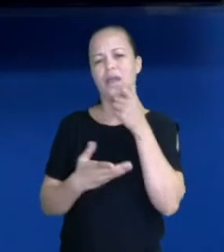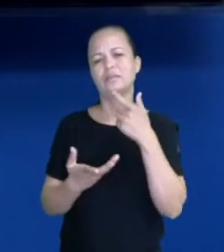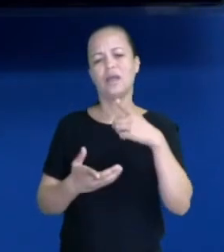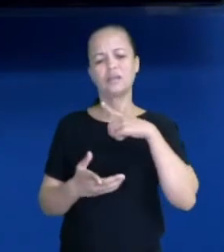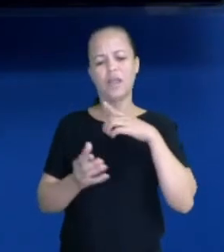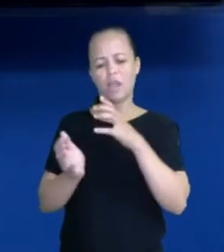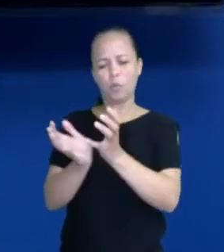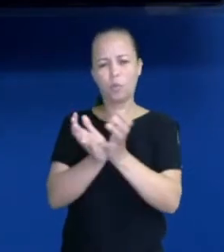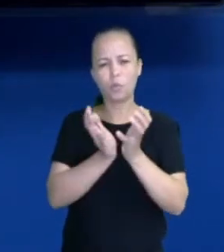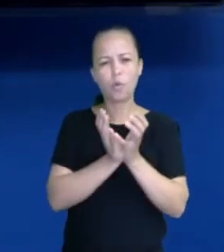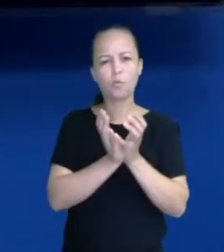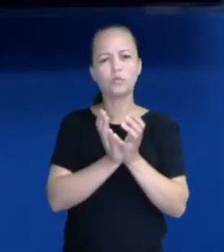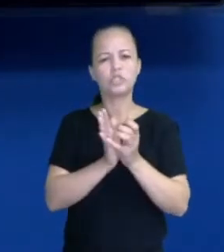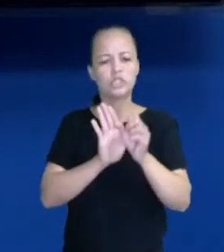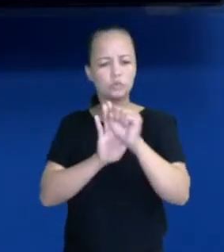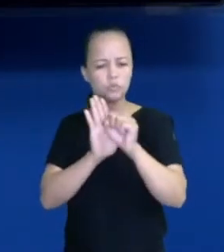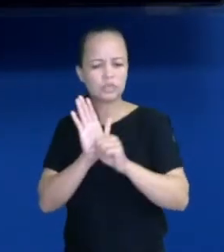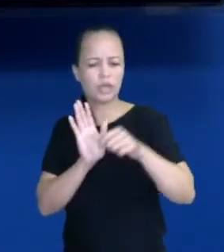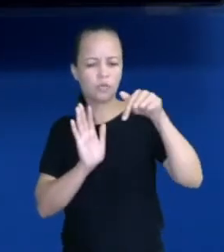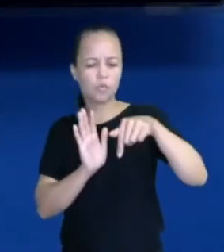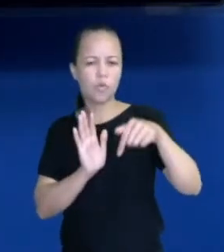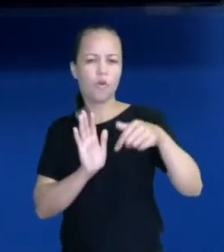que em pleno século XXI